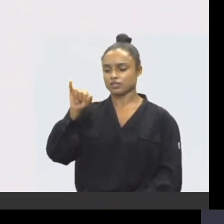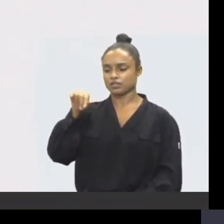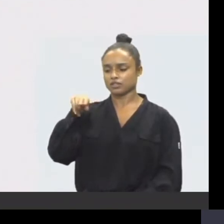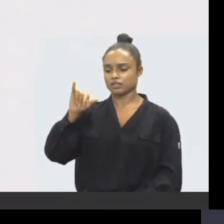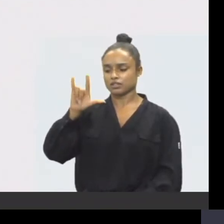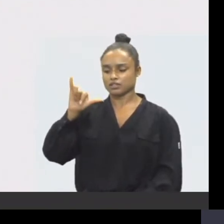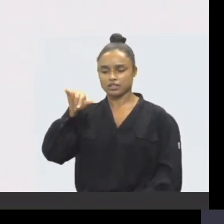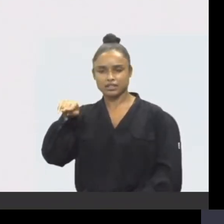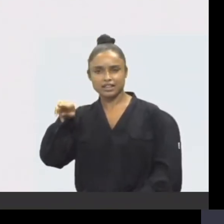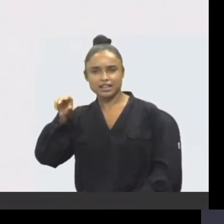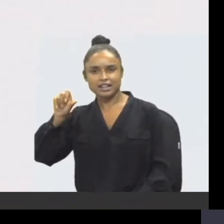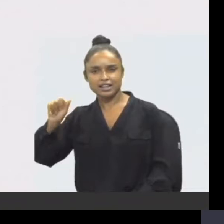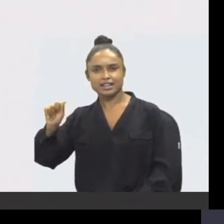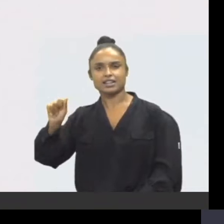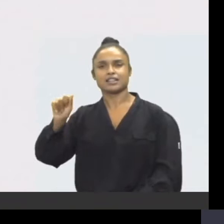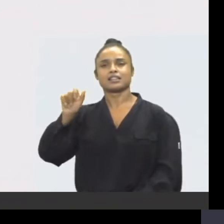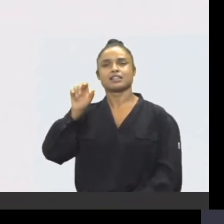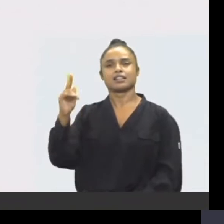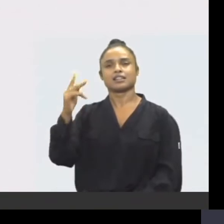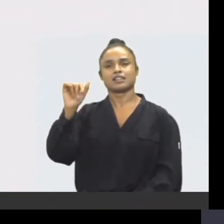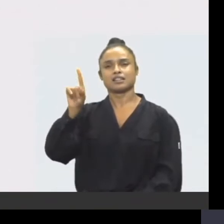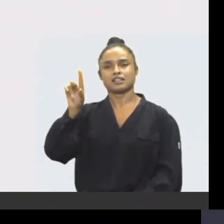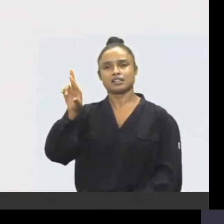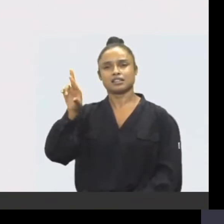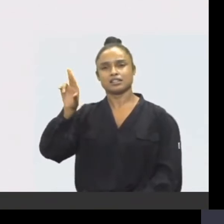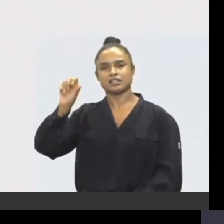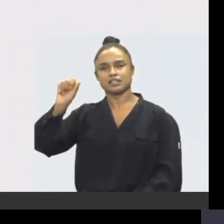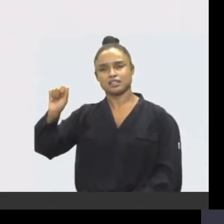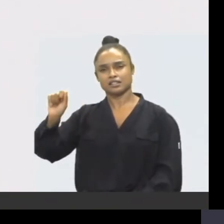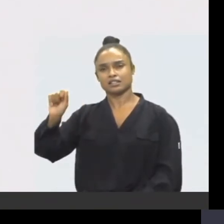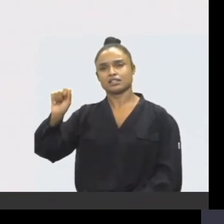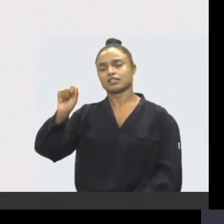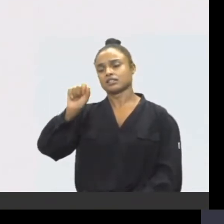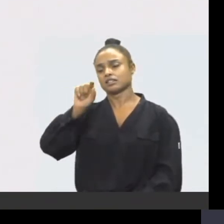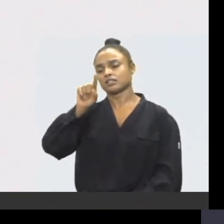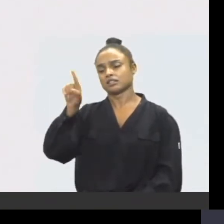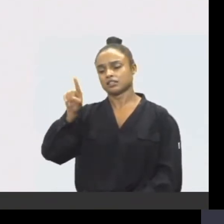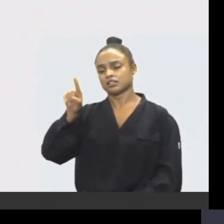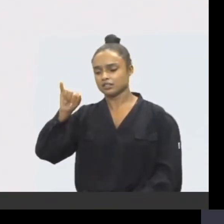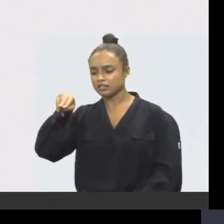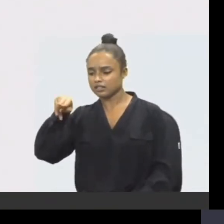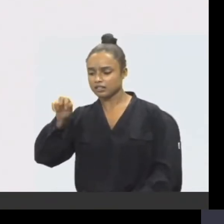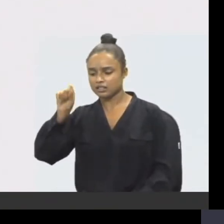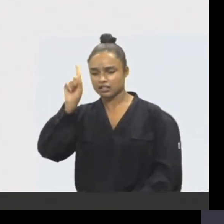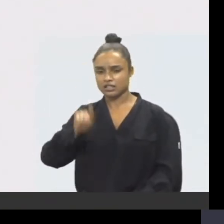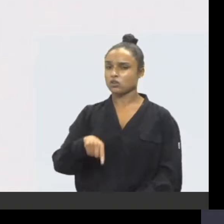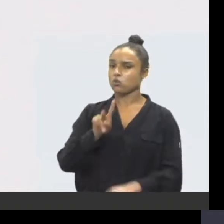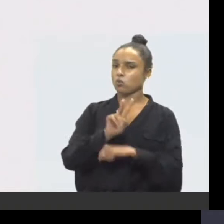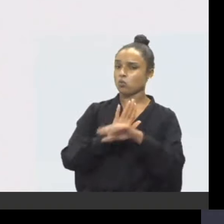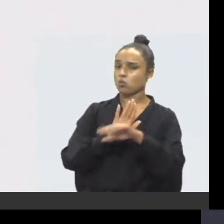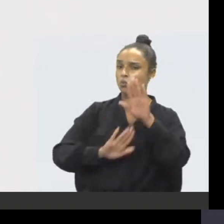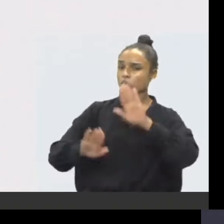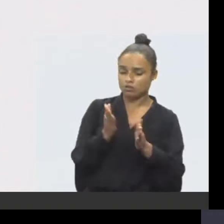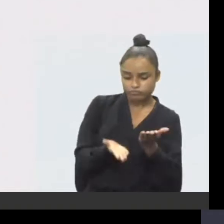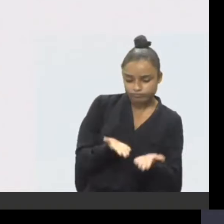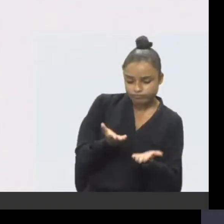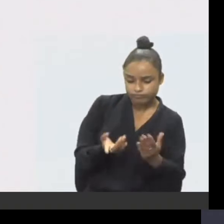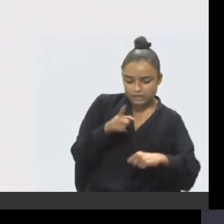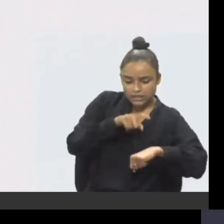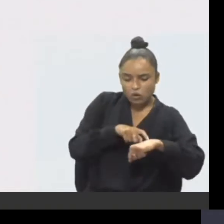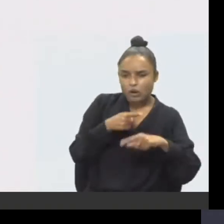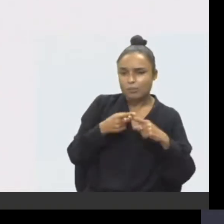é um pó alaranjado, de uma coloração intensa. Então nós vamos pesar então aproximadamente essa quantidade. E